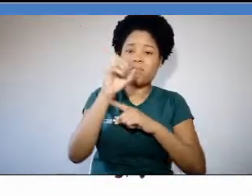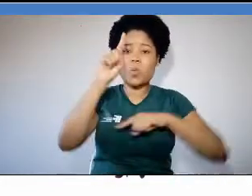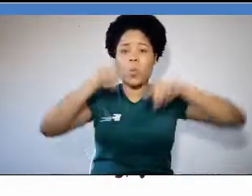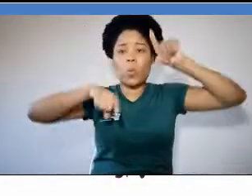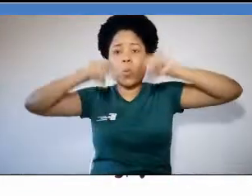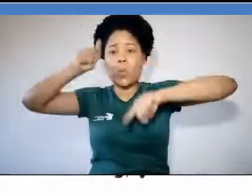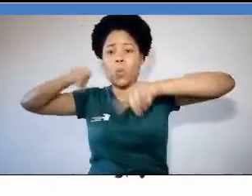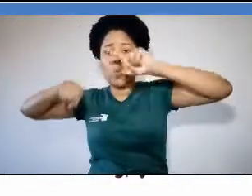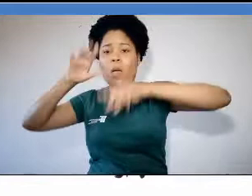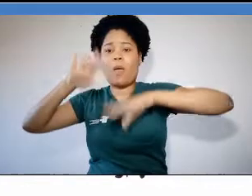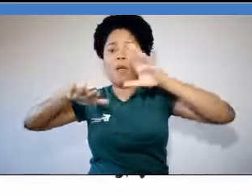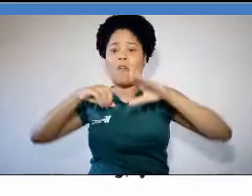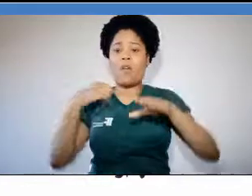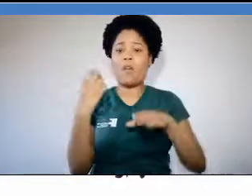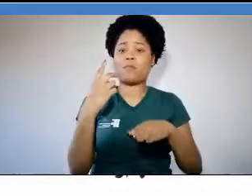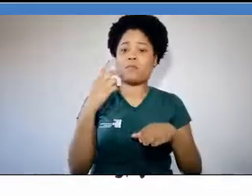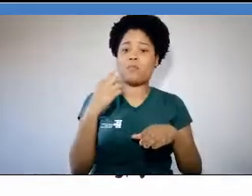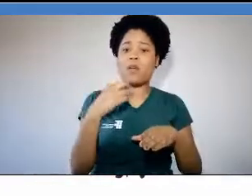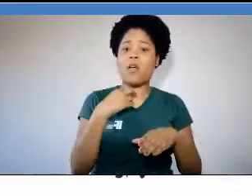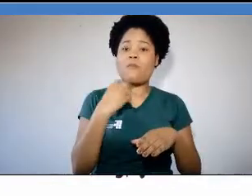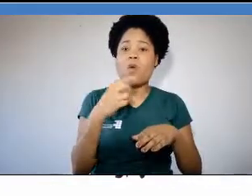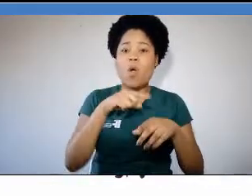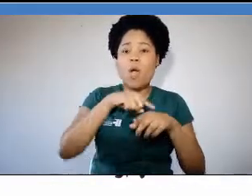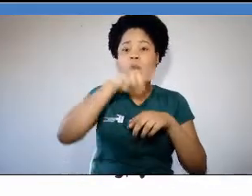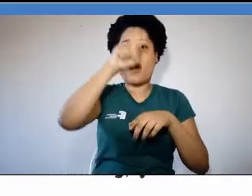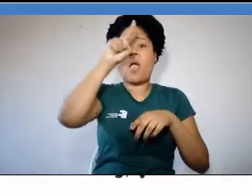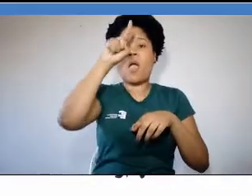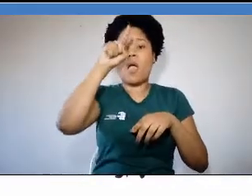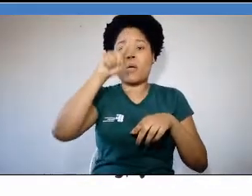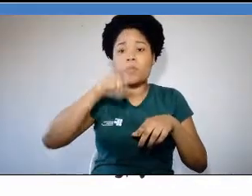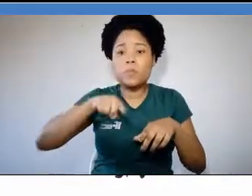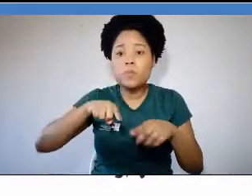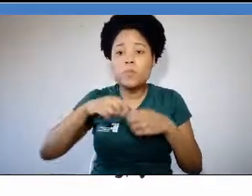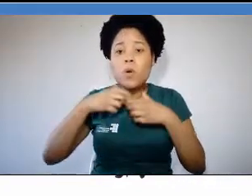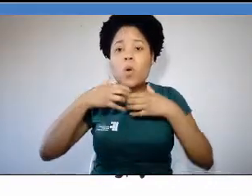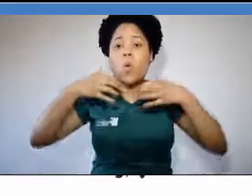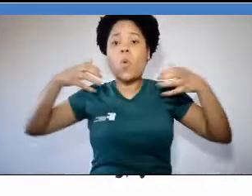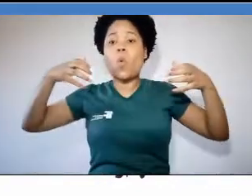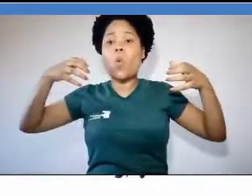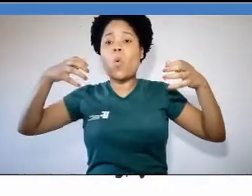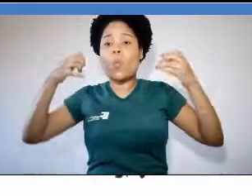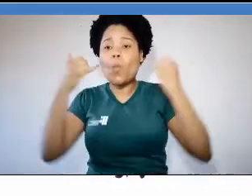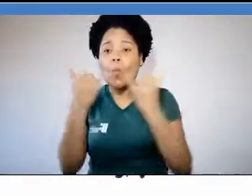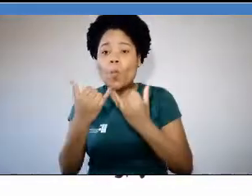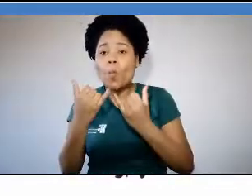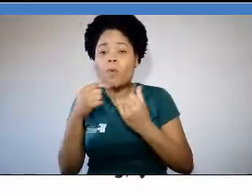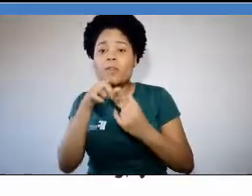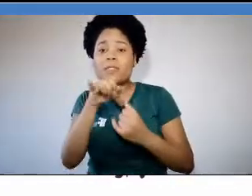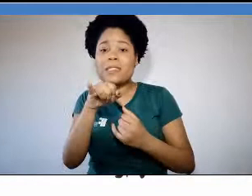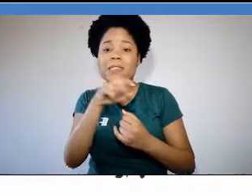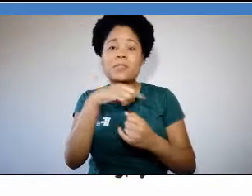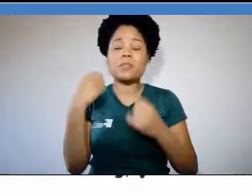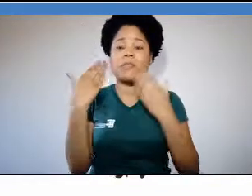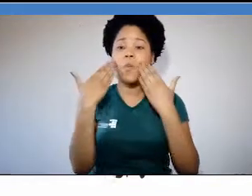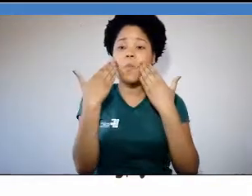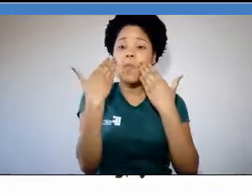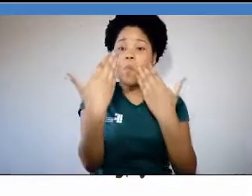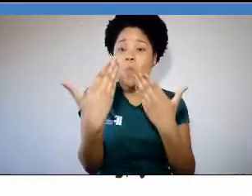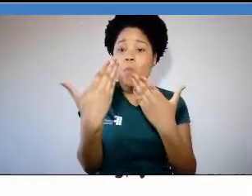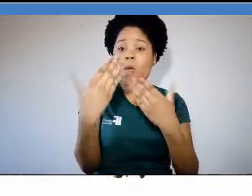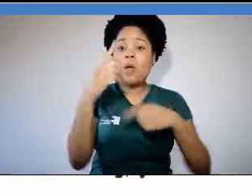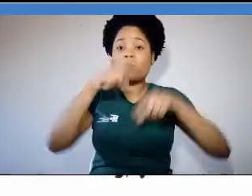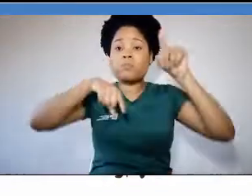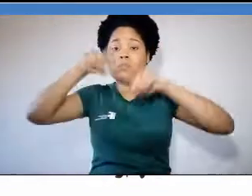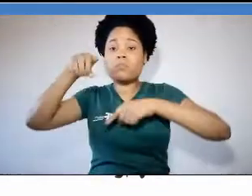bem variável. Às vezes a gente pode falar mais alto, mais baixo, mais grosso, mais fino. Se a gente for representar,